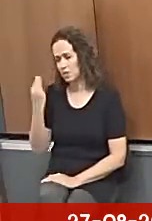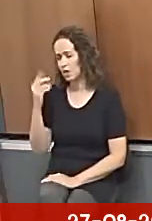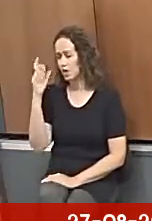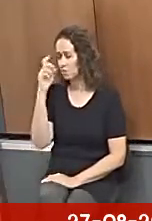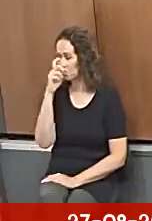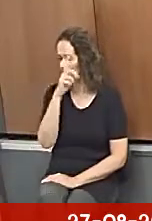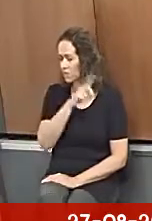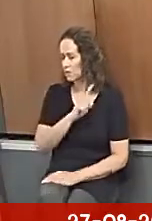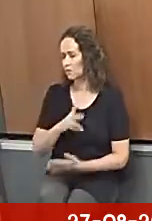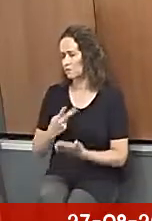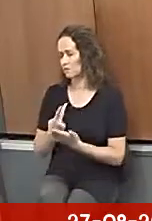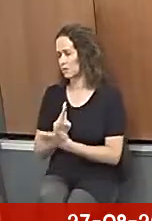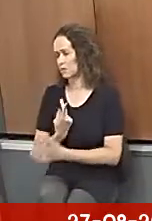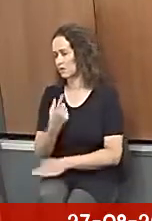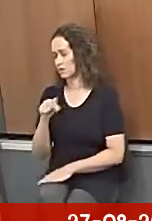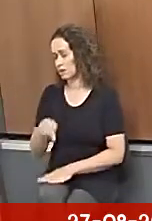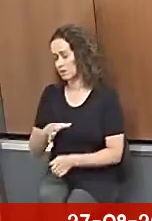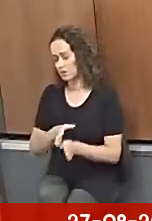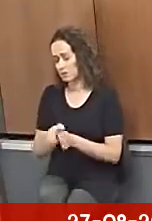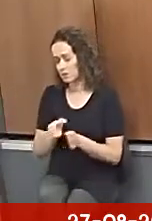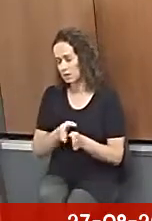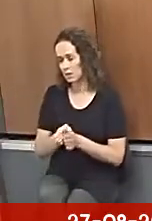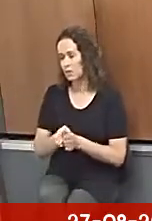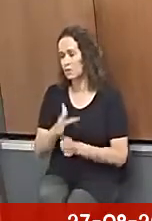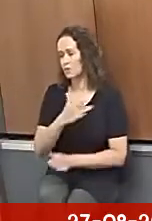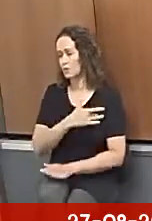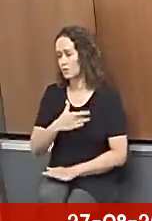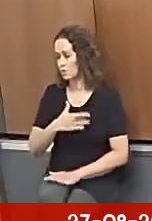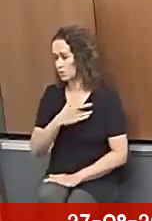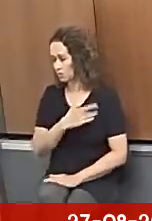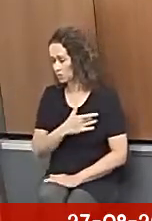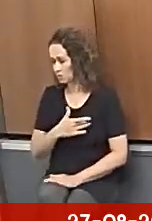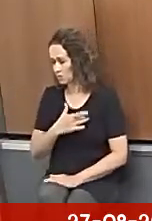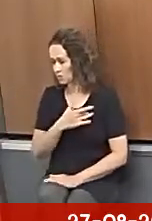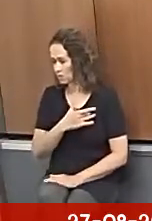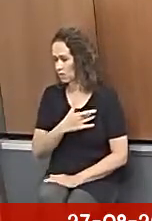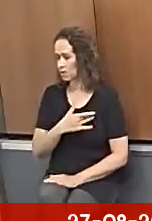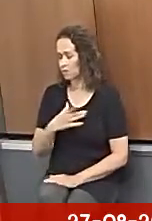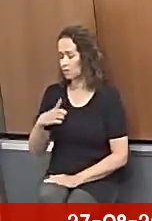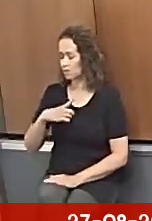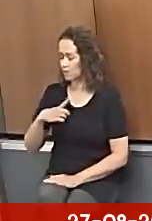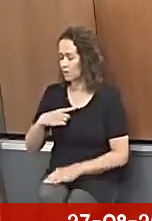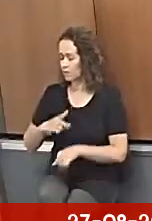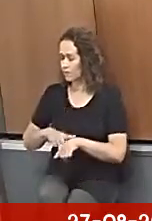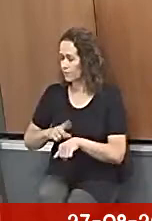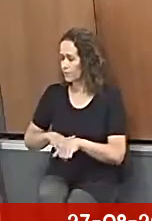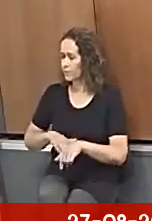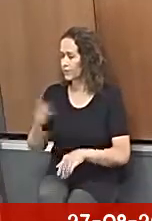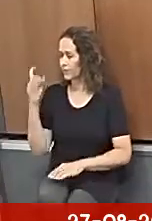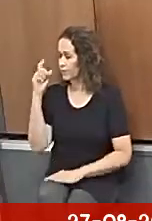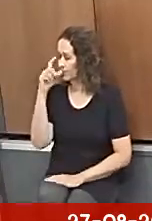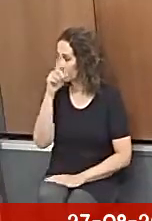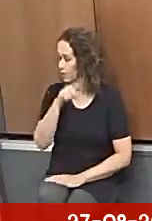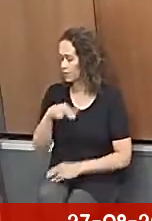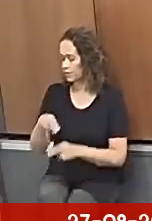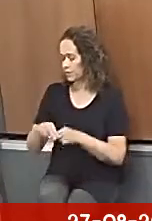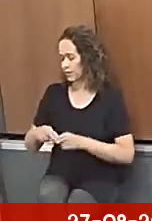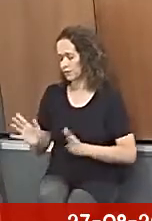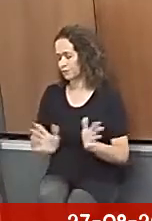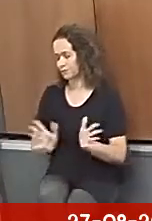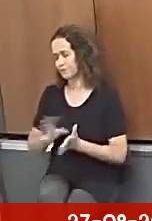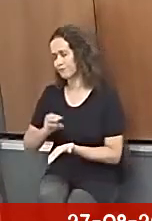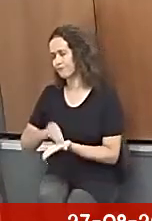em conselheiro do cruzeiro esporte clube viveu um momento bem difícil lá na acessibilidade então